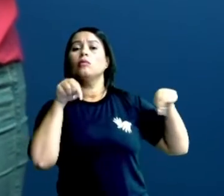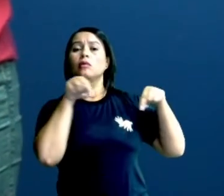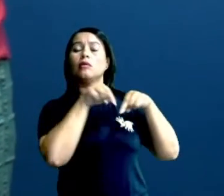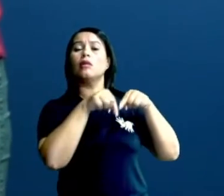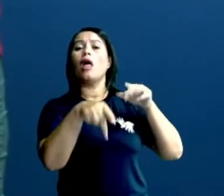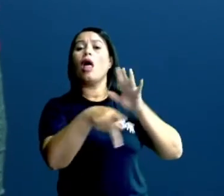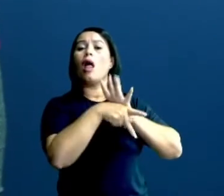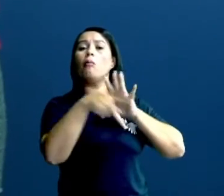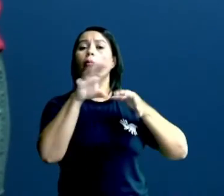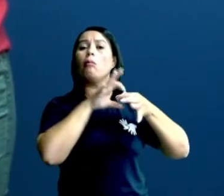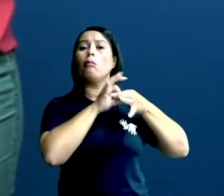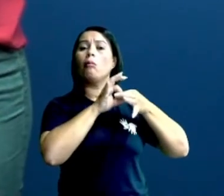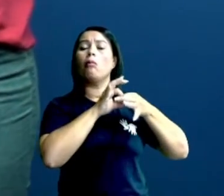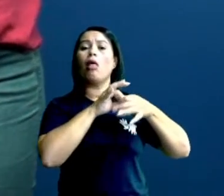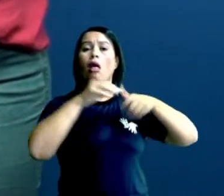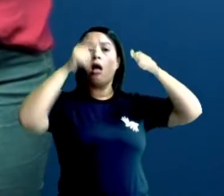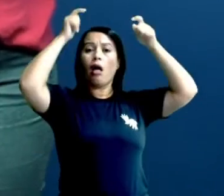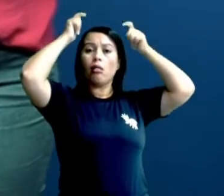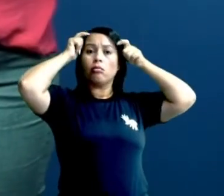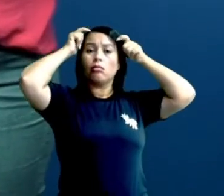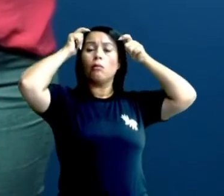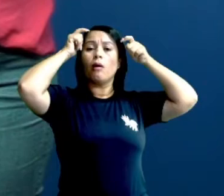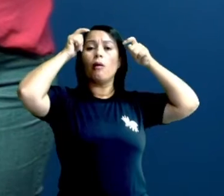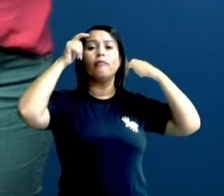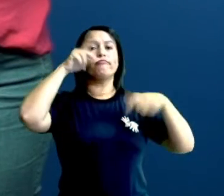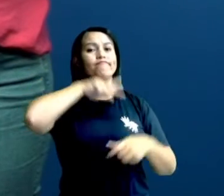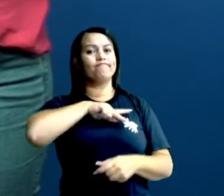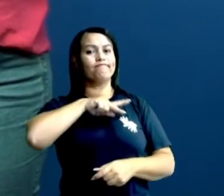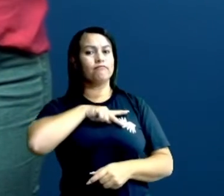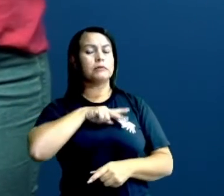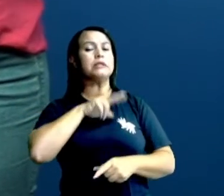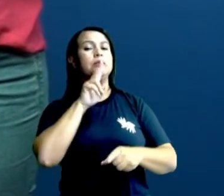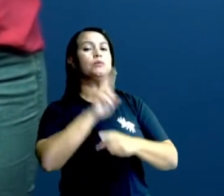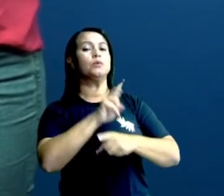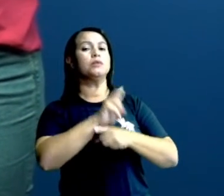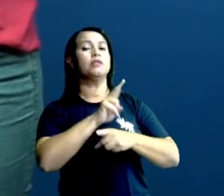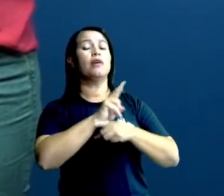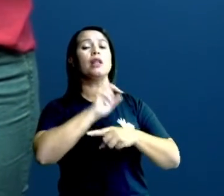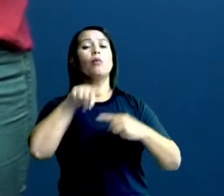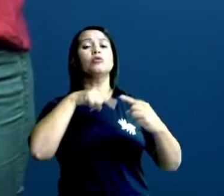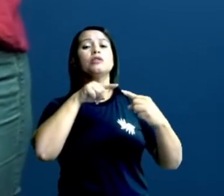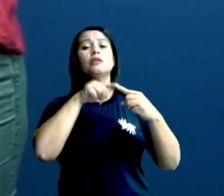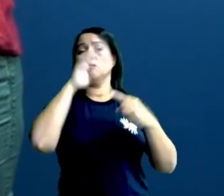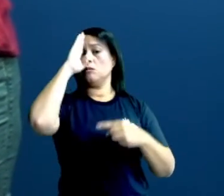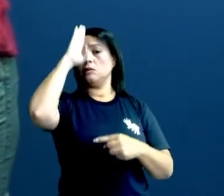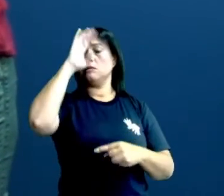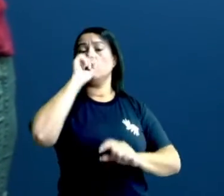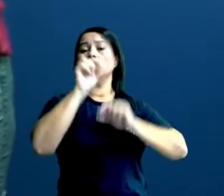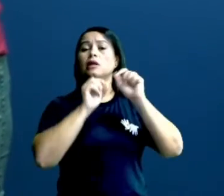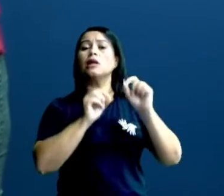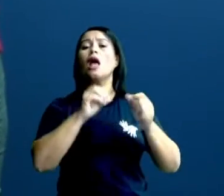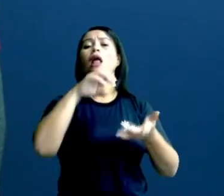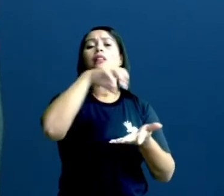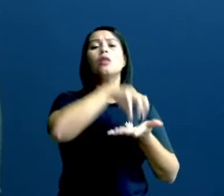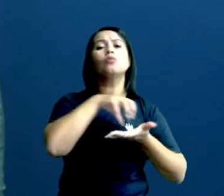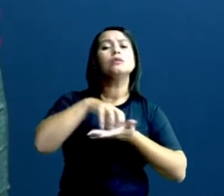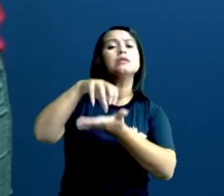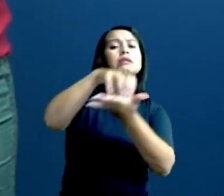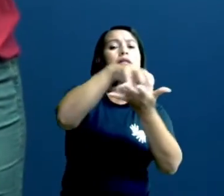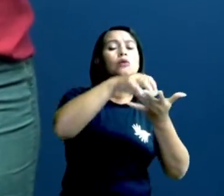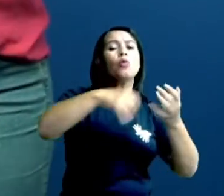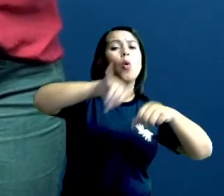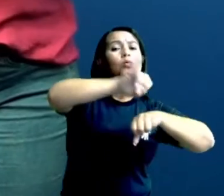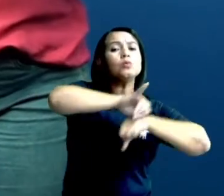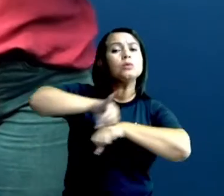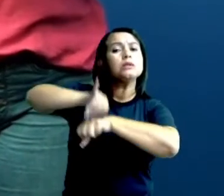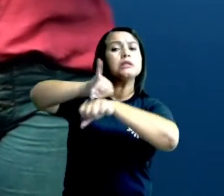coroa portuguesa e que eles queriam preservar aqui. Então, o objetivo principal de criar aqueles núcleos urbanos era justamente